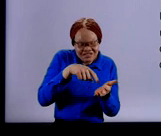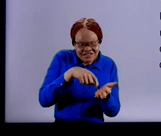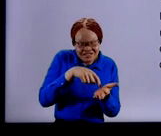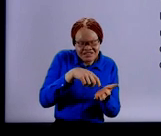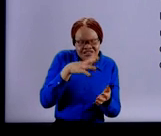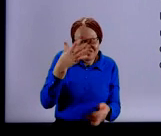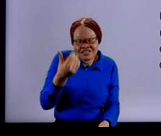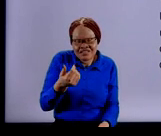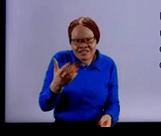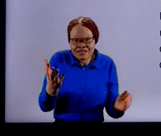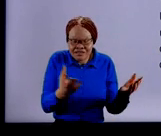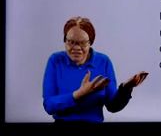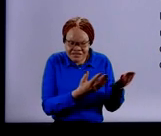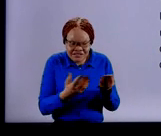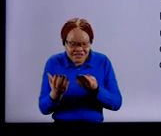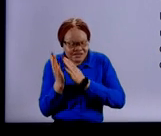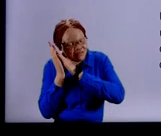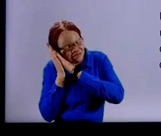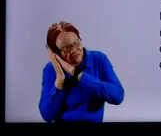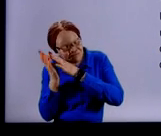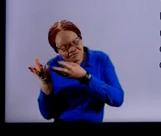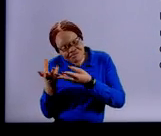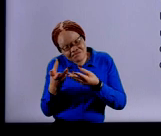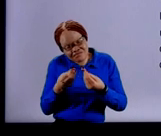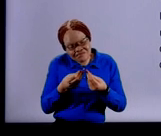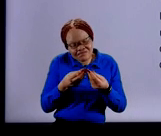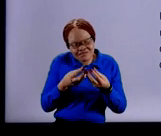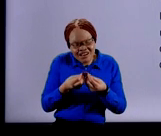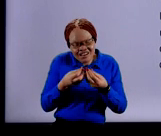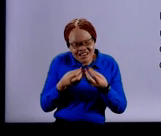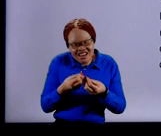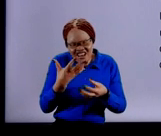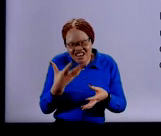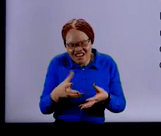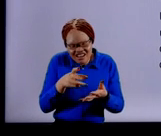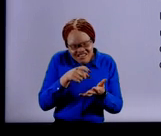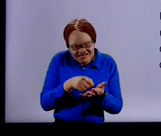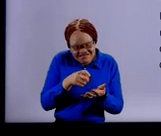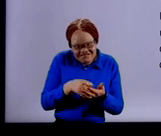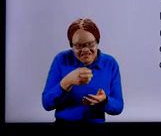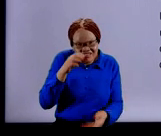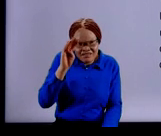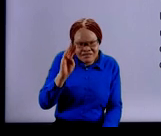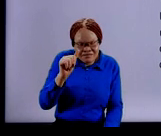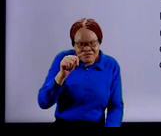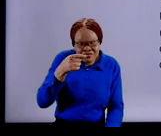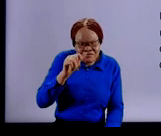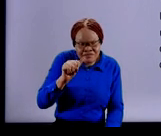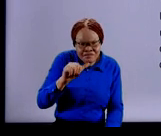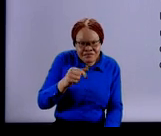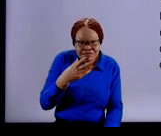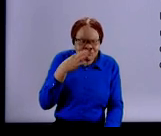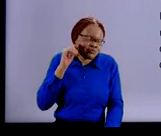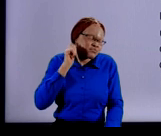ele fez cama de feno bem cheiroso e apanhou para ele comer os grãos e as vagas